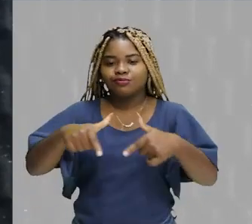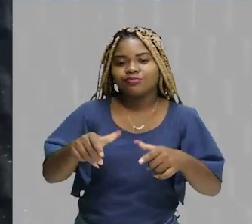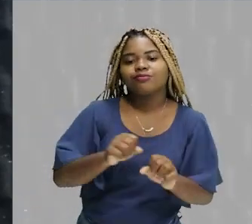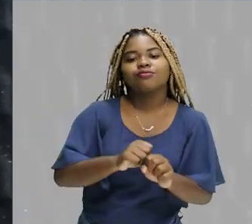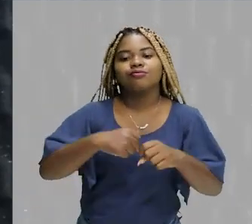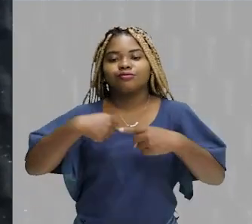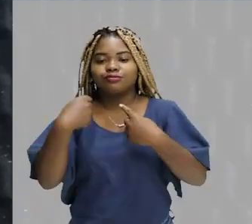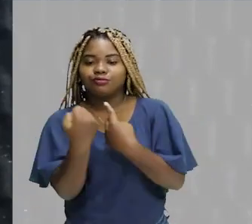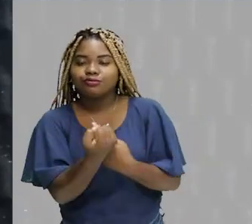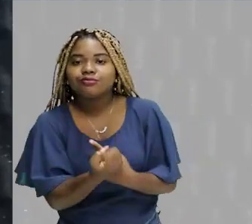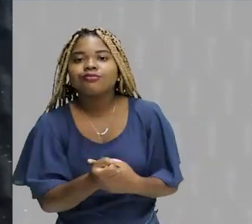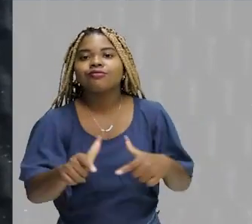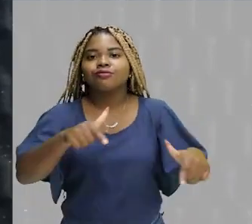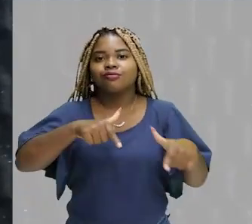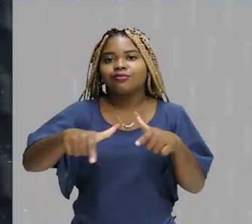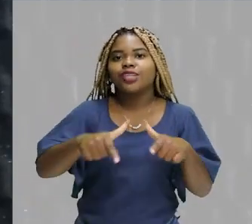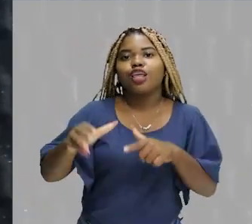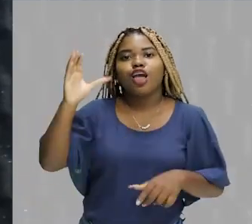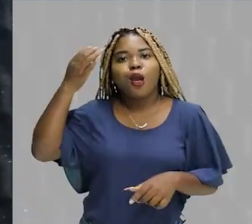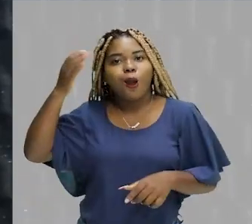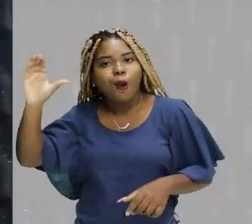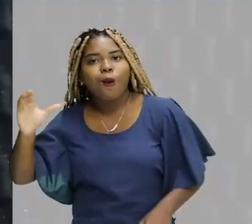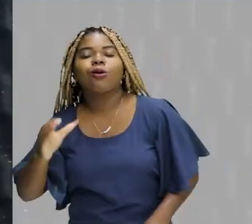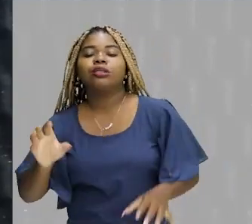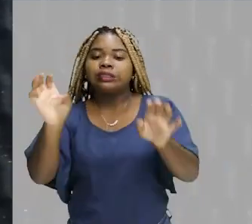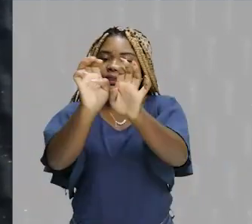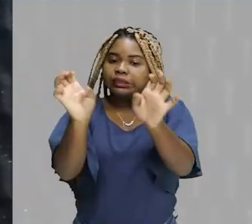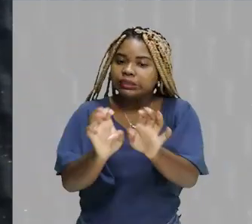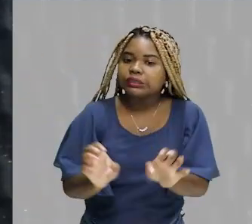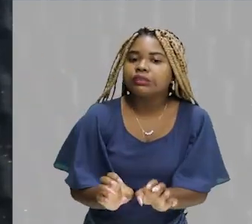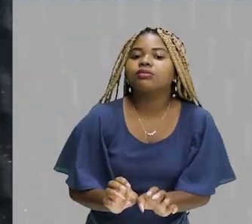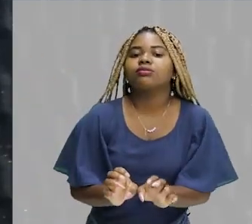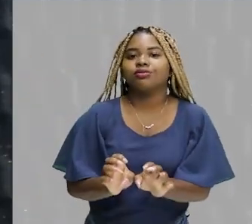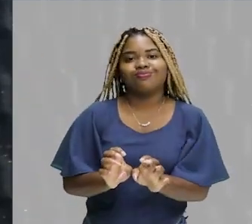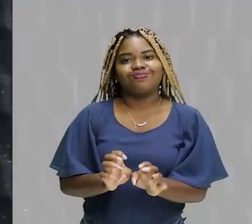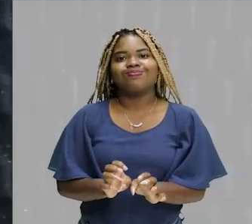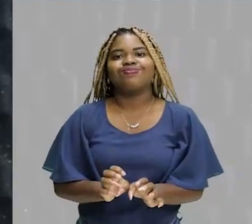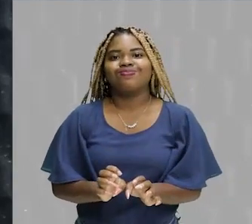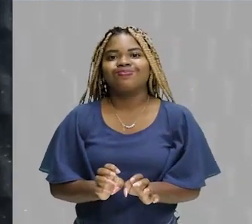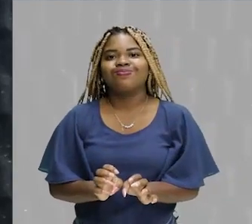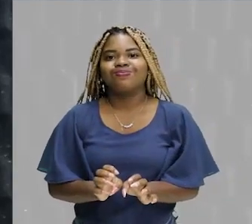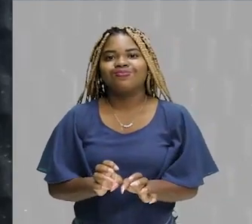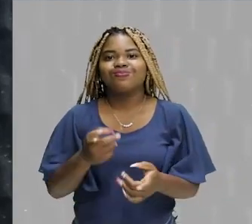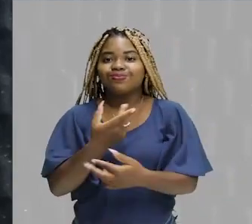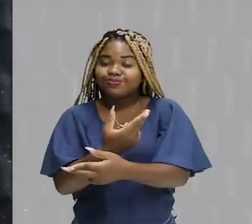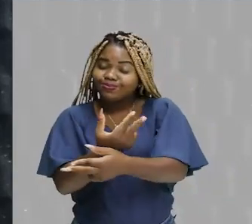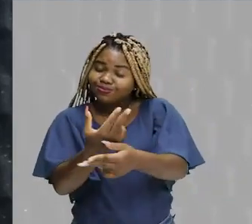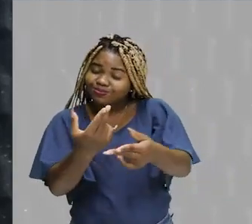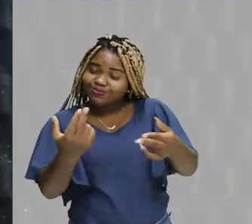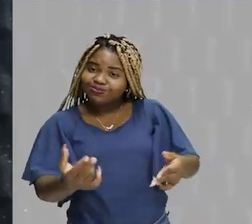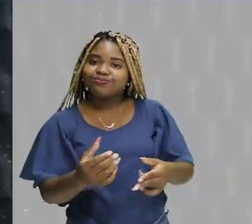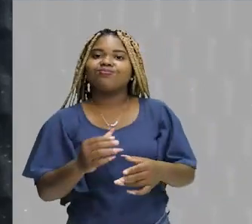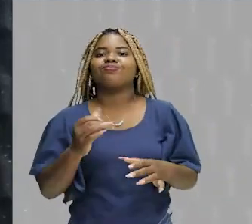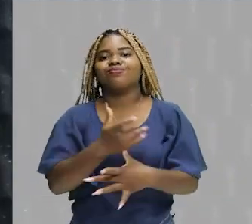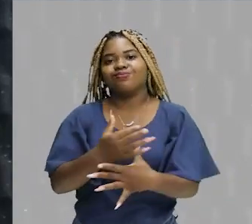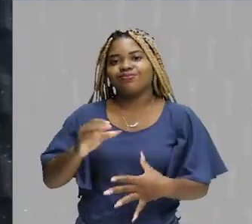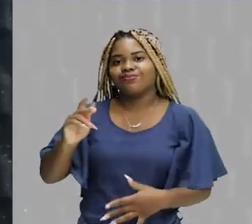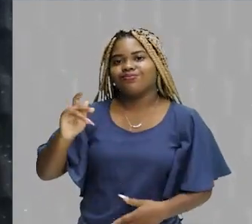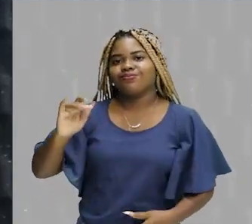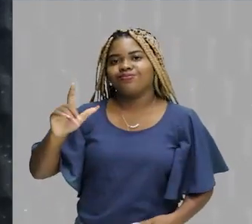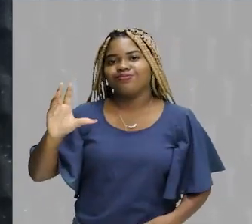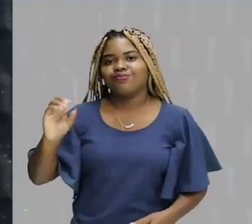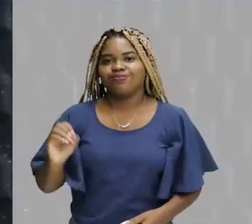sociais, dos serviços culturais, da estrutura burocrática da cidade de Chicago. É